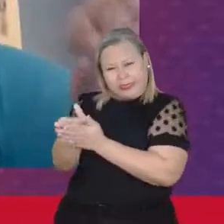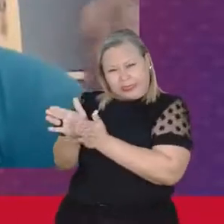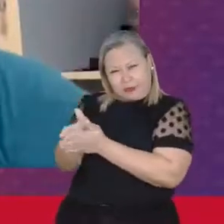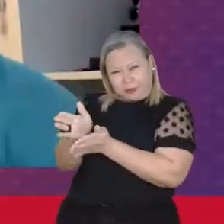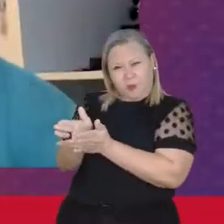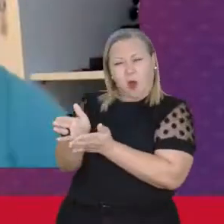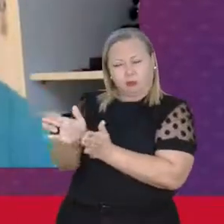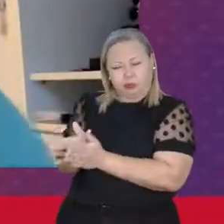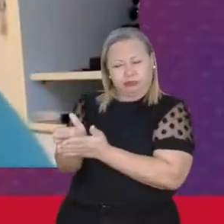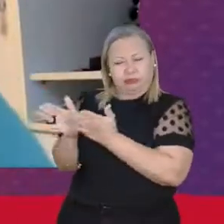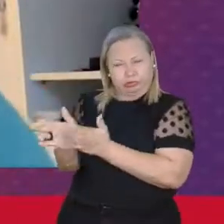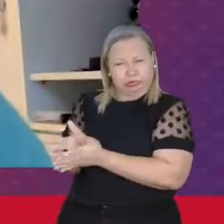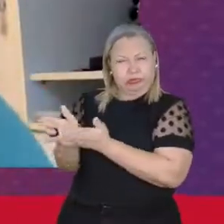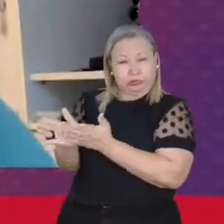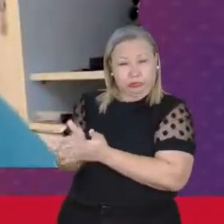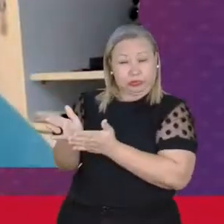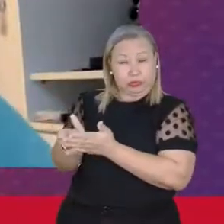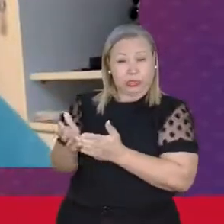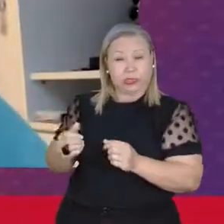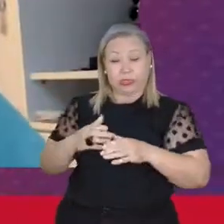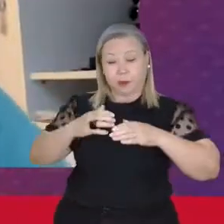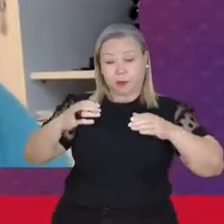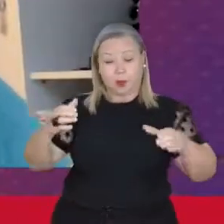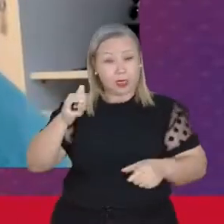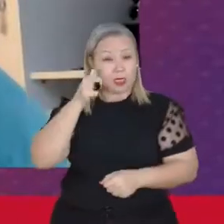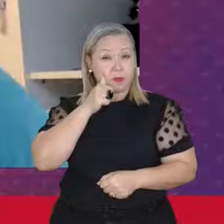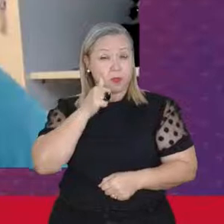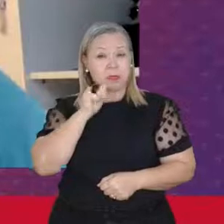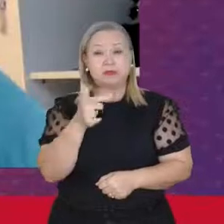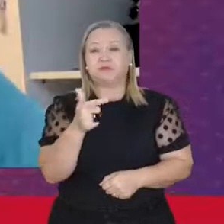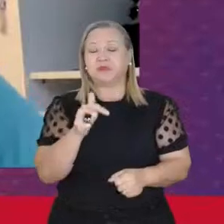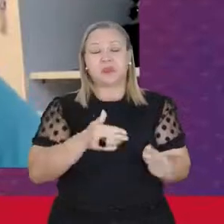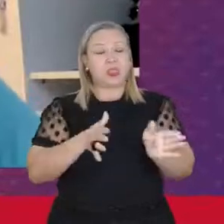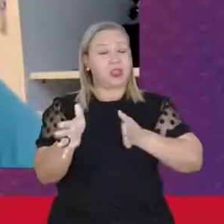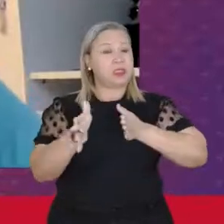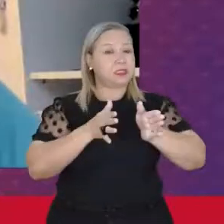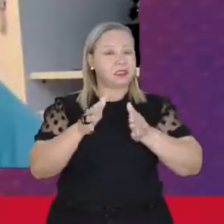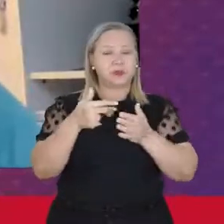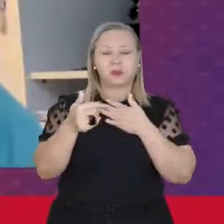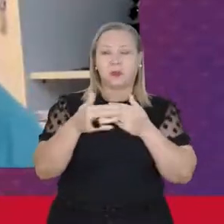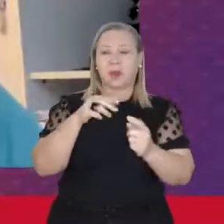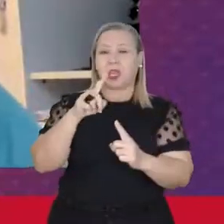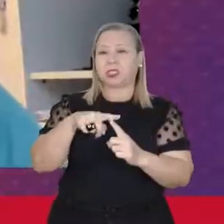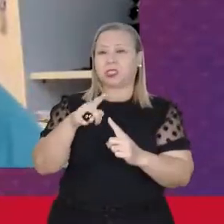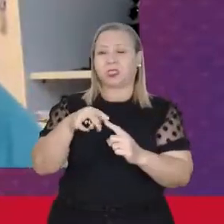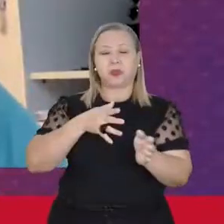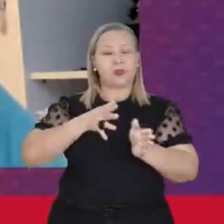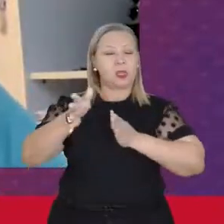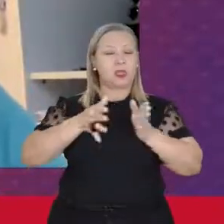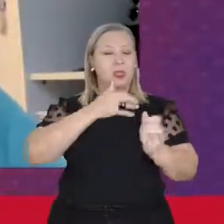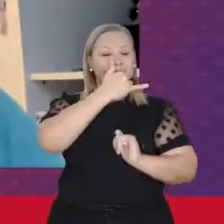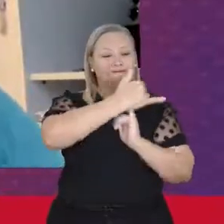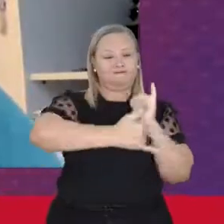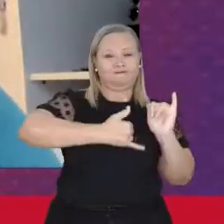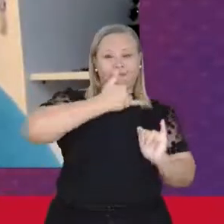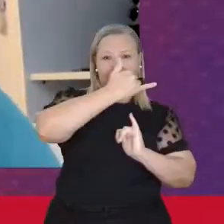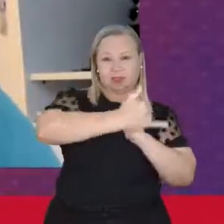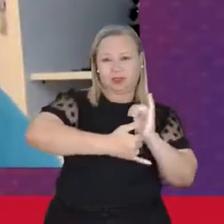sua maioria são mulheres, né, não têm acesso, qualquer tipo de acesso à internet,